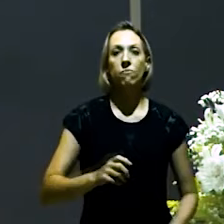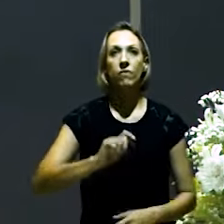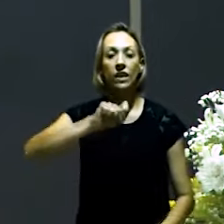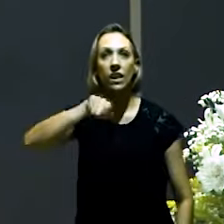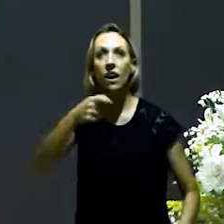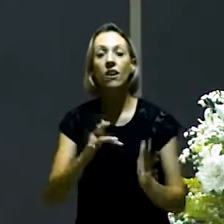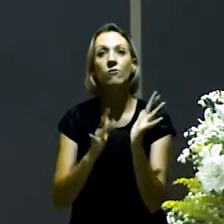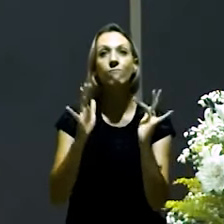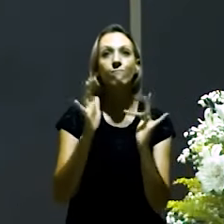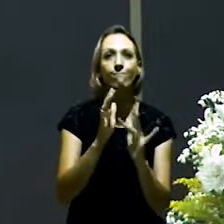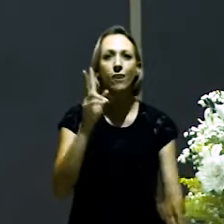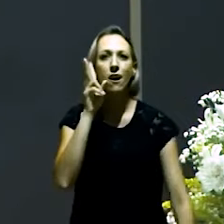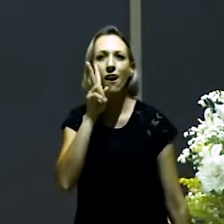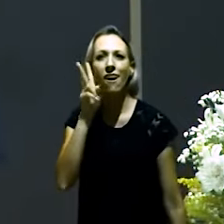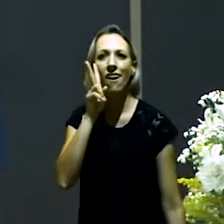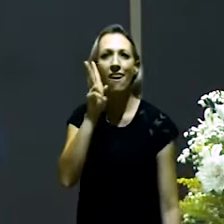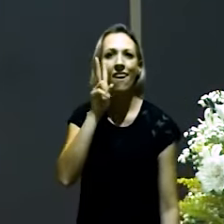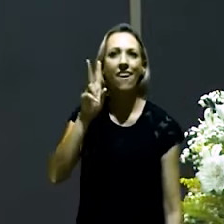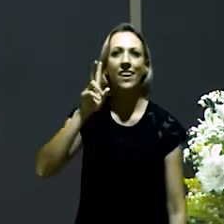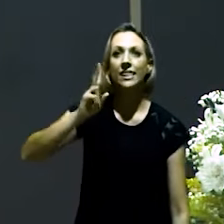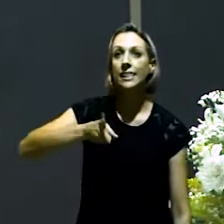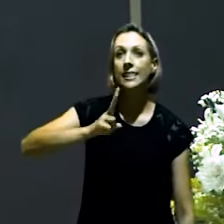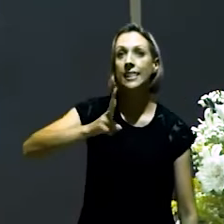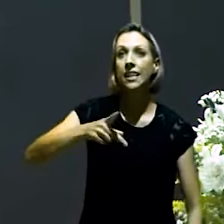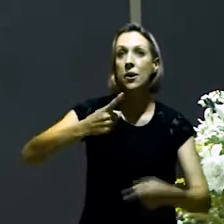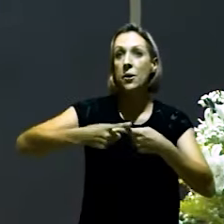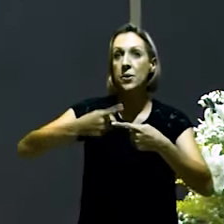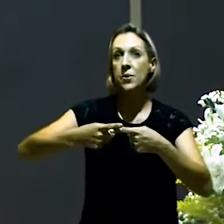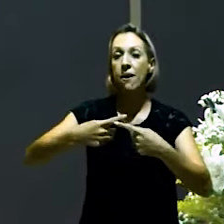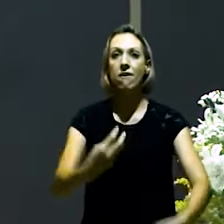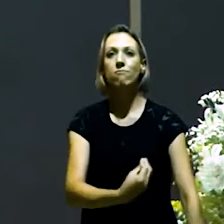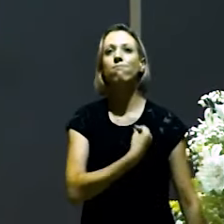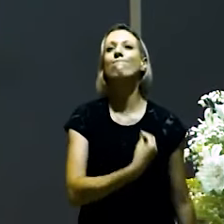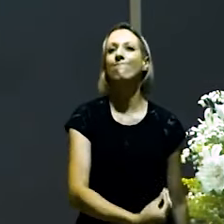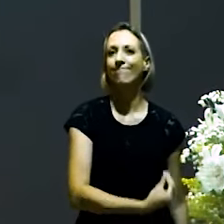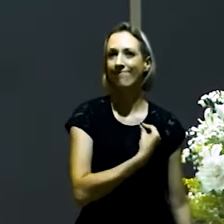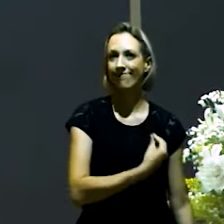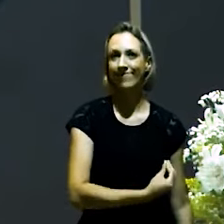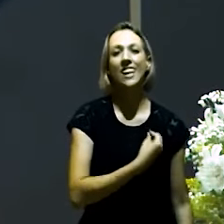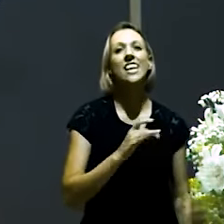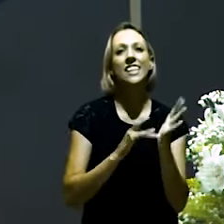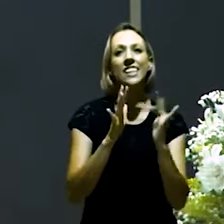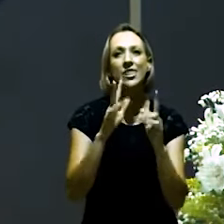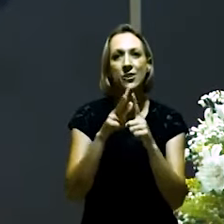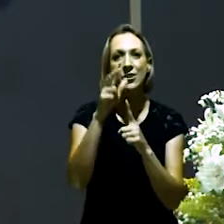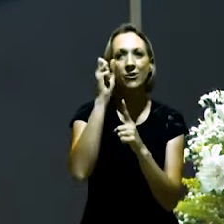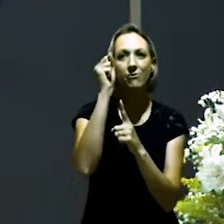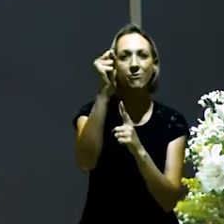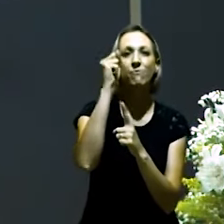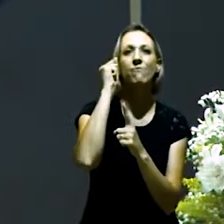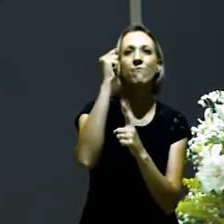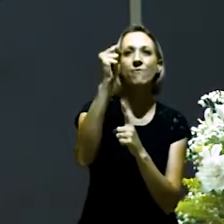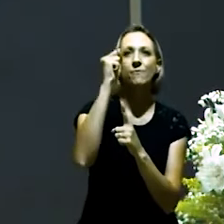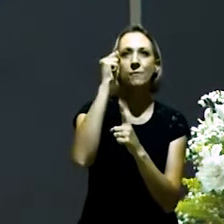ele ter morrido. Ele não está entre os perdedores. Ele está vivo. Ele está vivo. Ele venceu. Ele